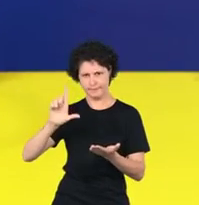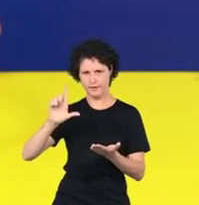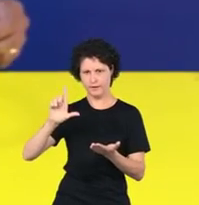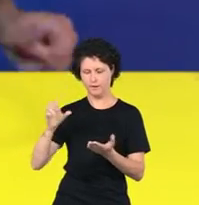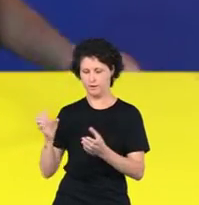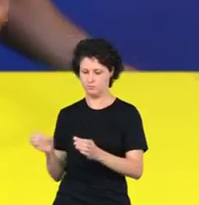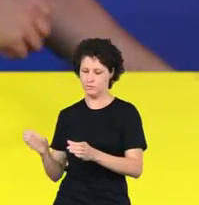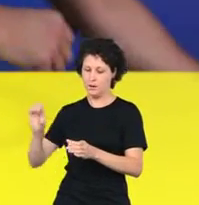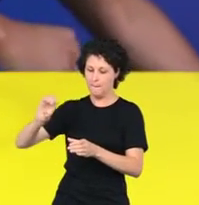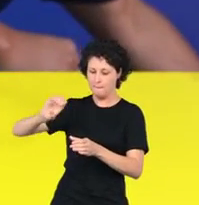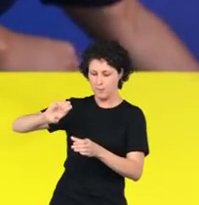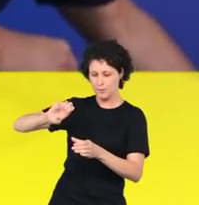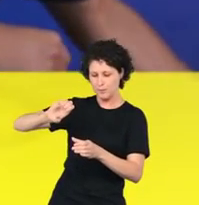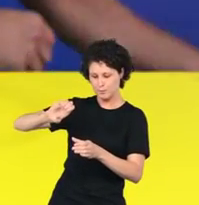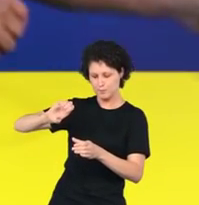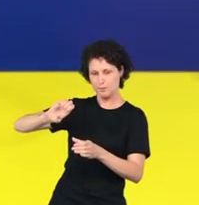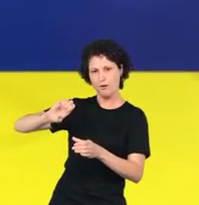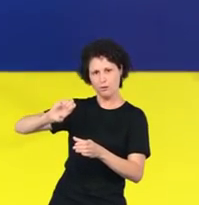vamos acrescentar o leite.